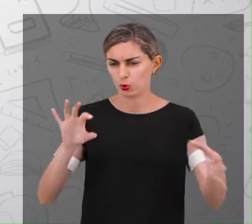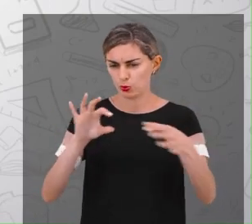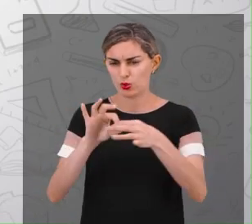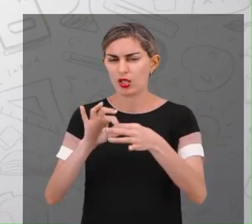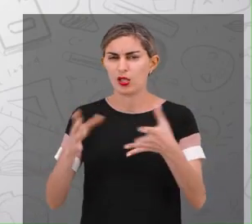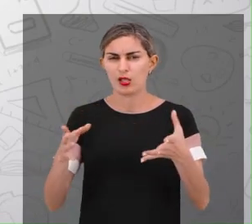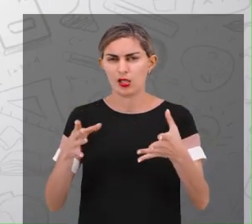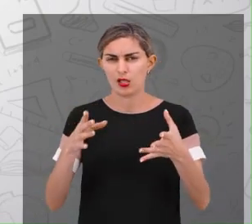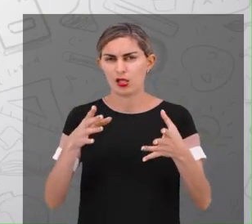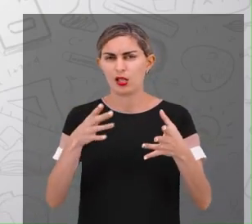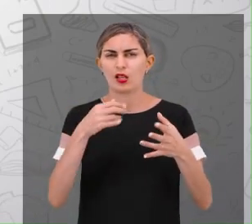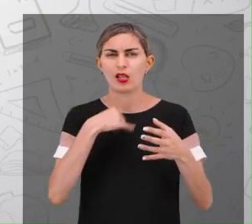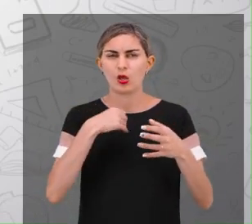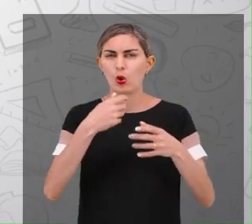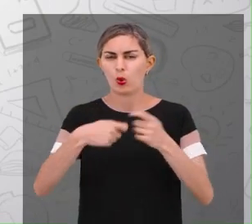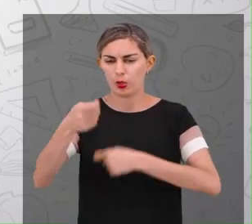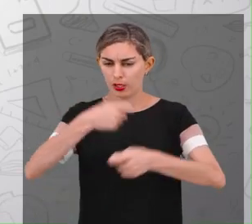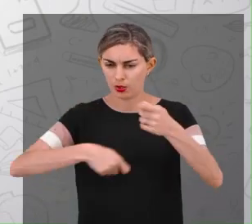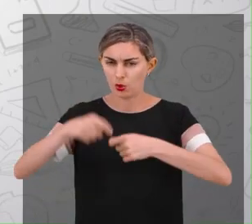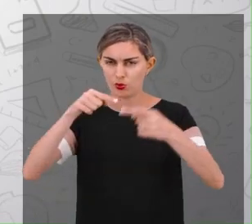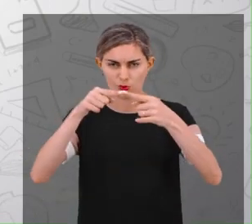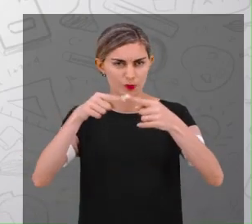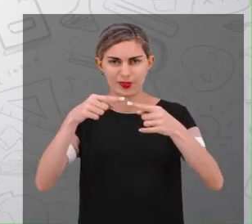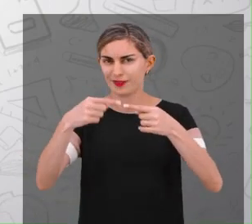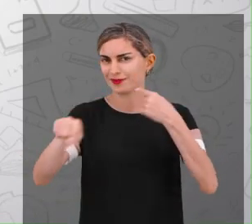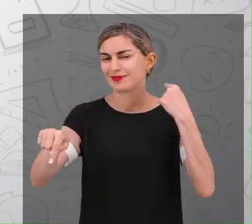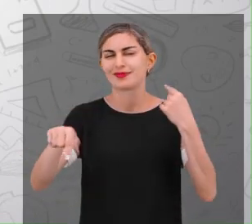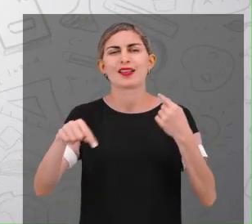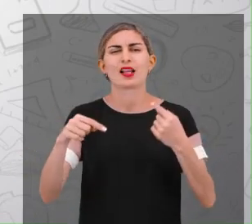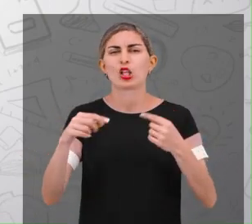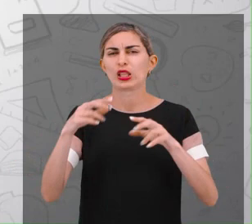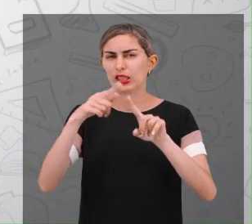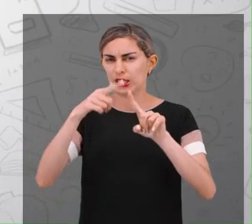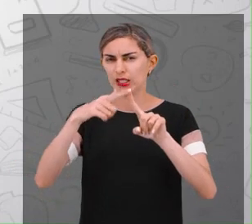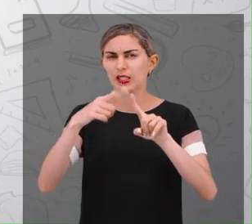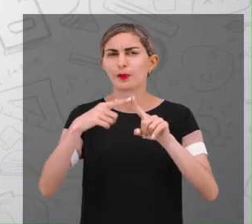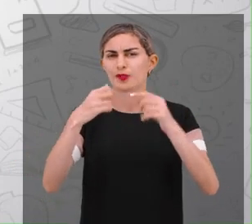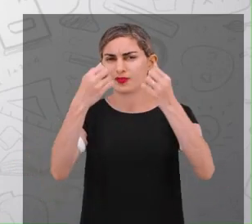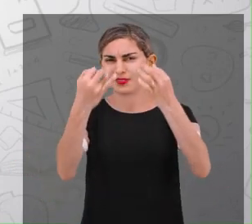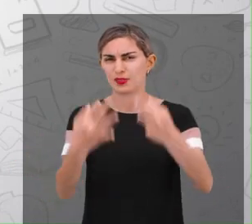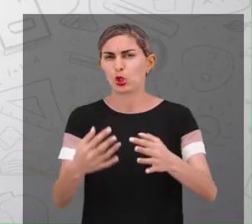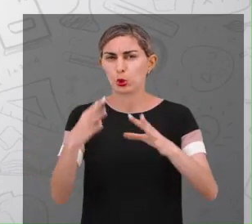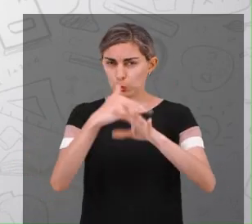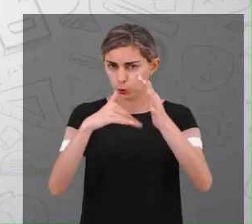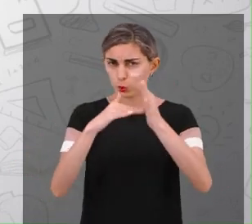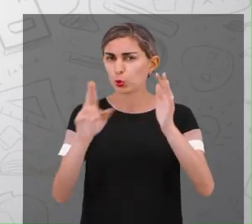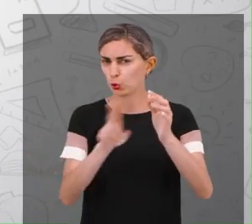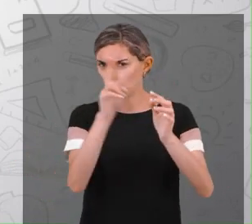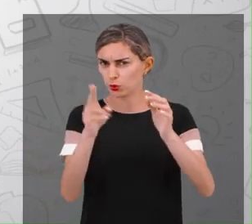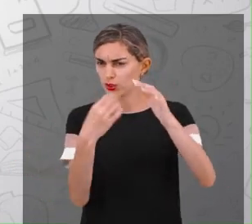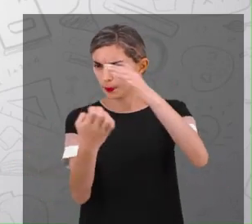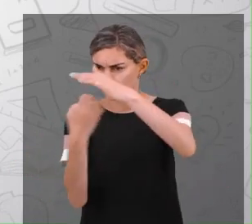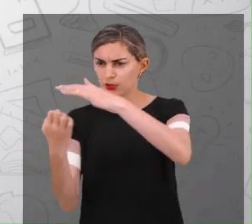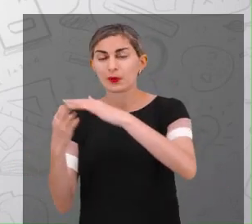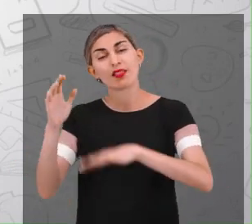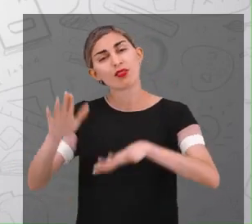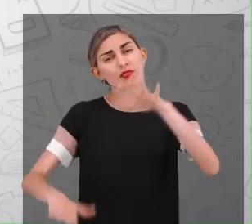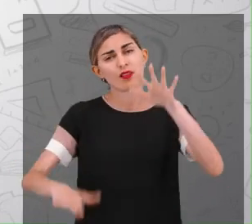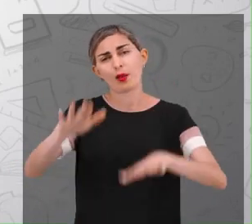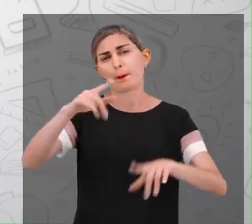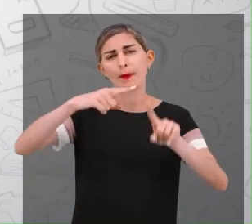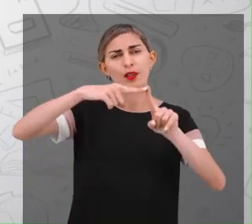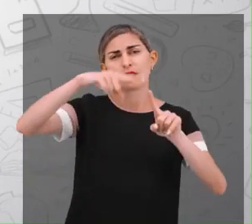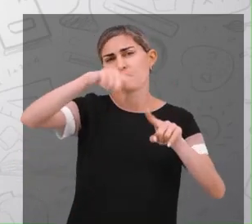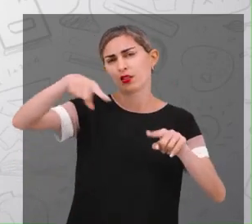diretamente relevantes em operações e negócios e nem todos os tipos citados são utilizados por todas as organizações, porque depende muito do